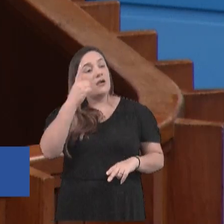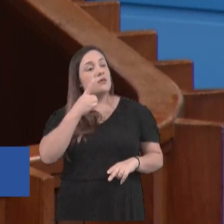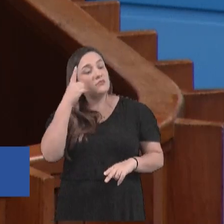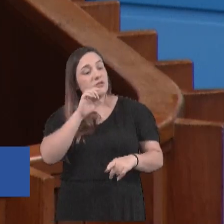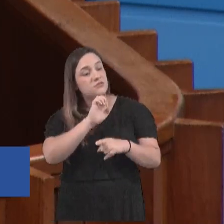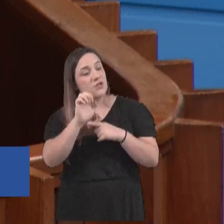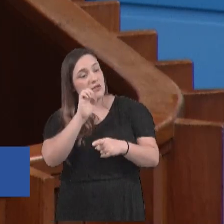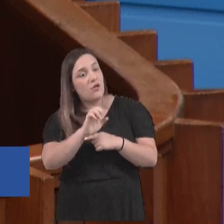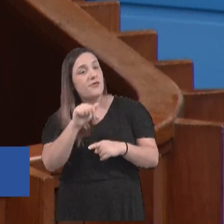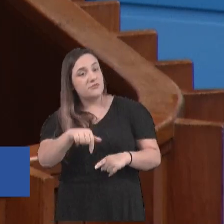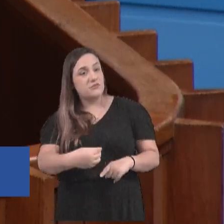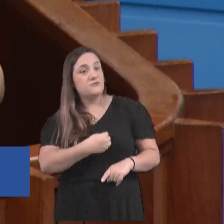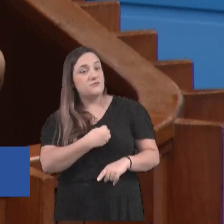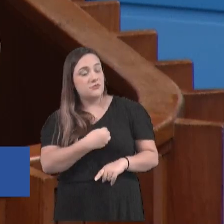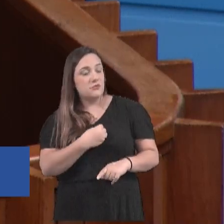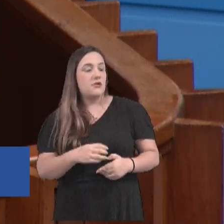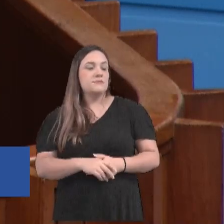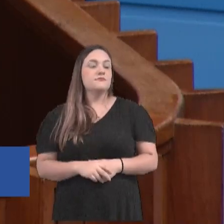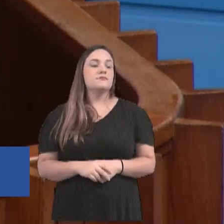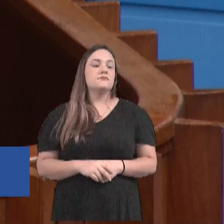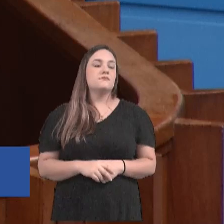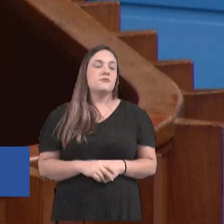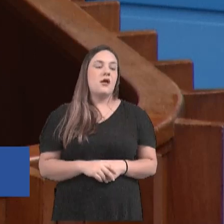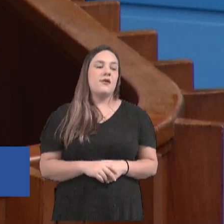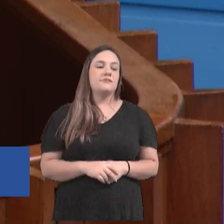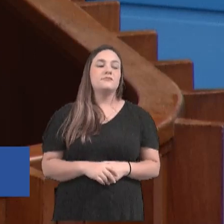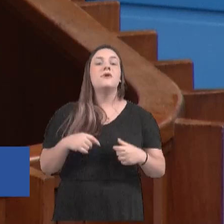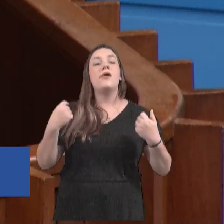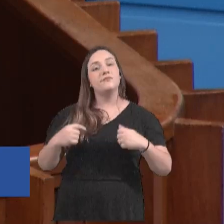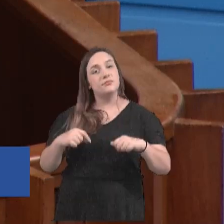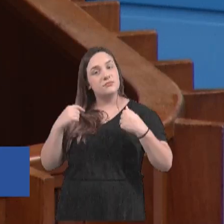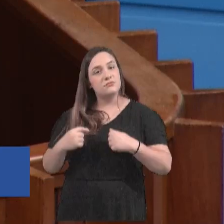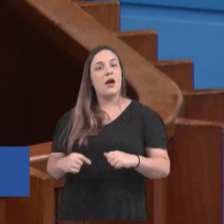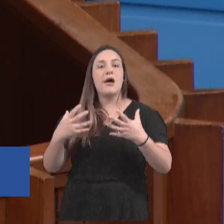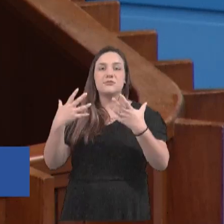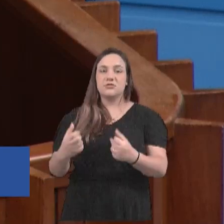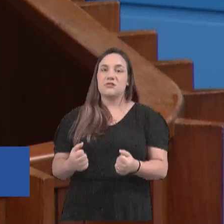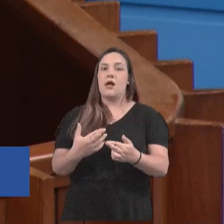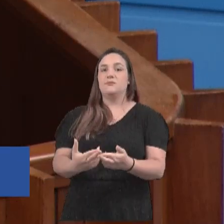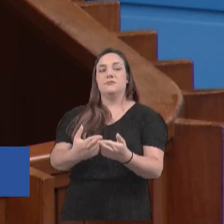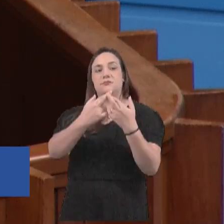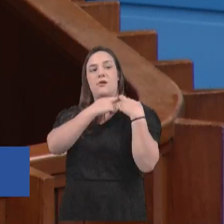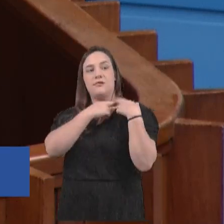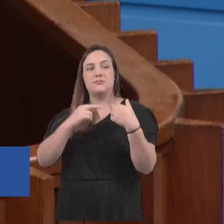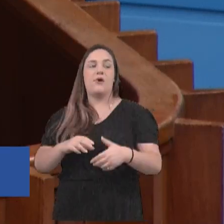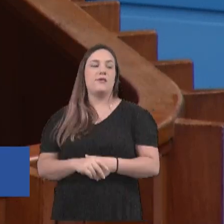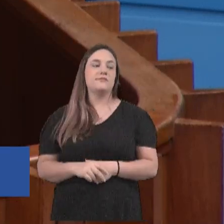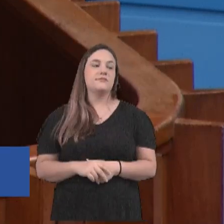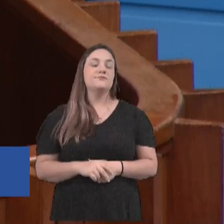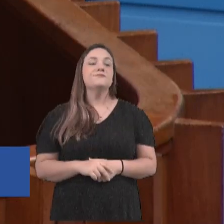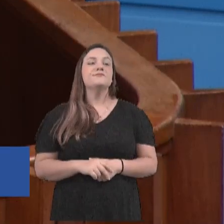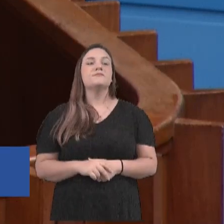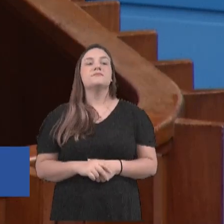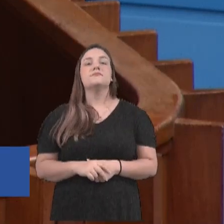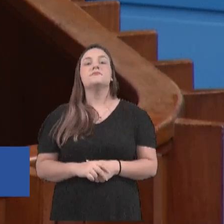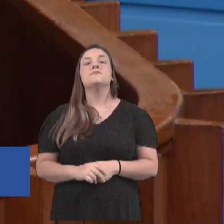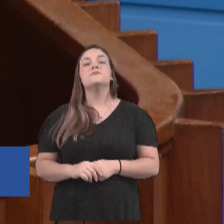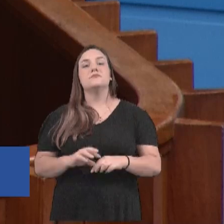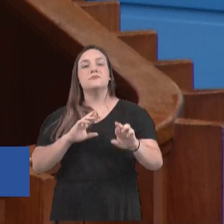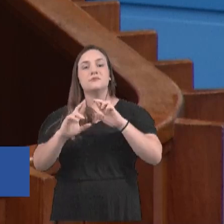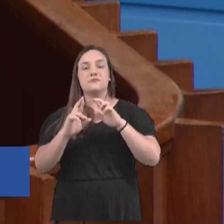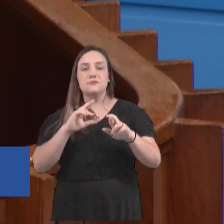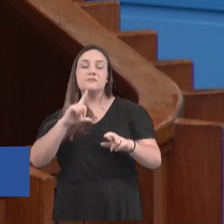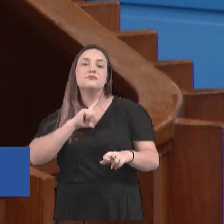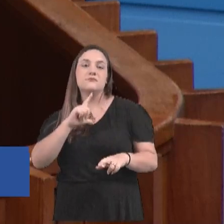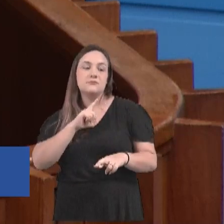homens que estão nos espaços de autoridade, que precisam assumir esta responsabilidade de entender essas relações.